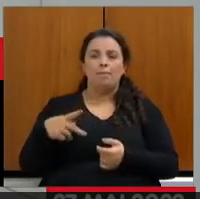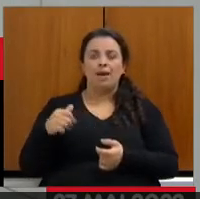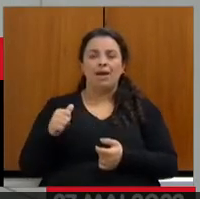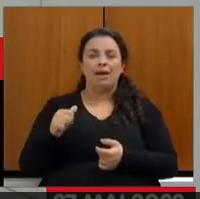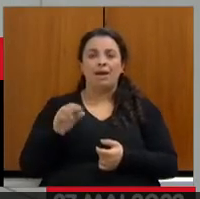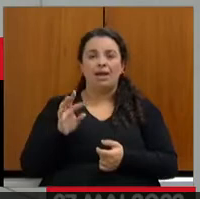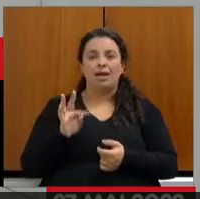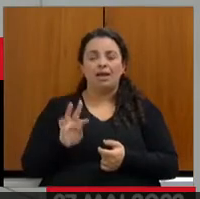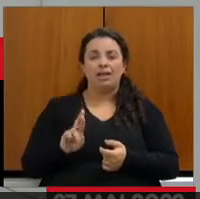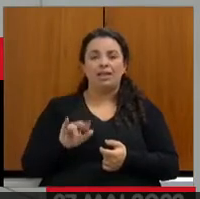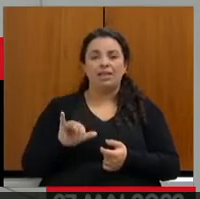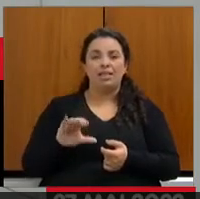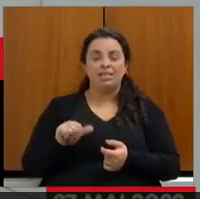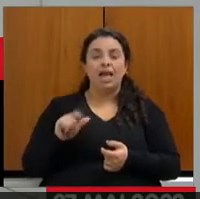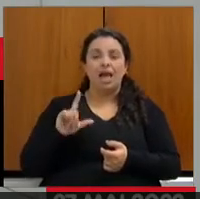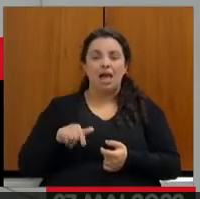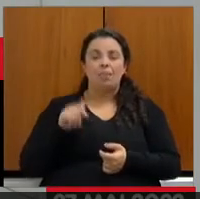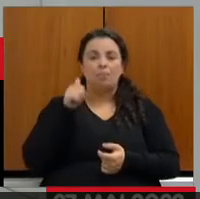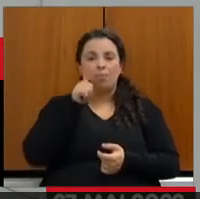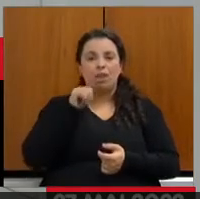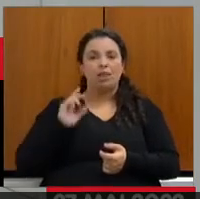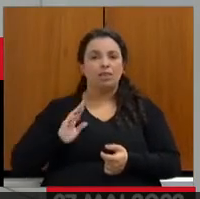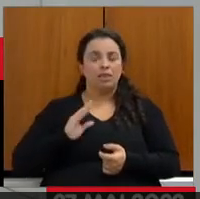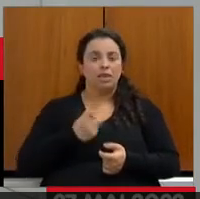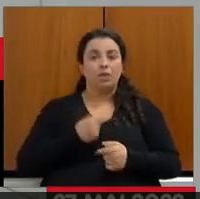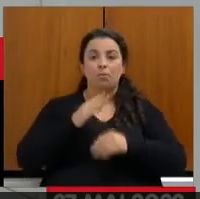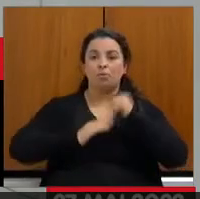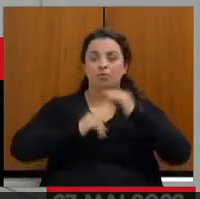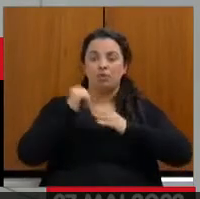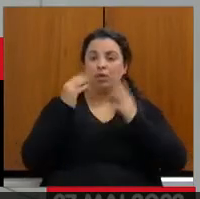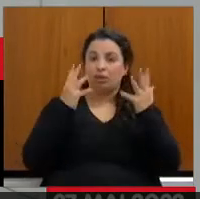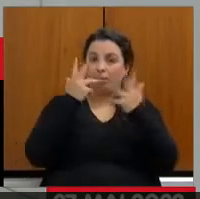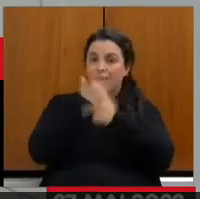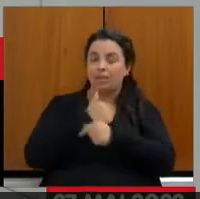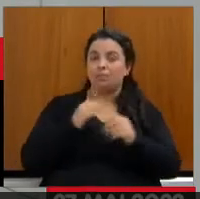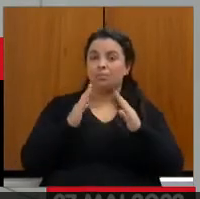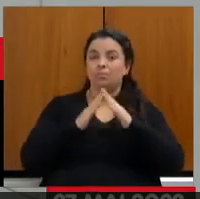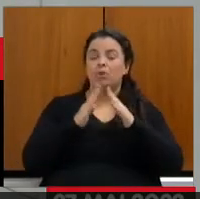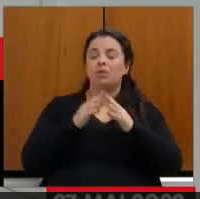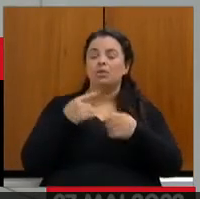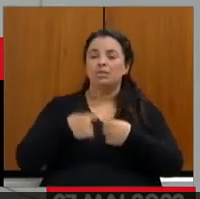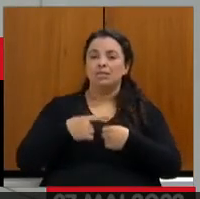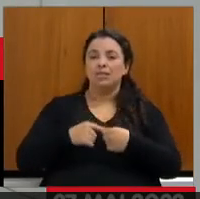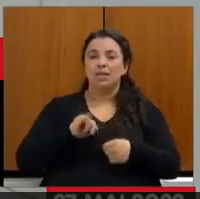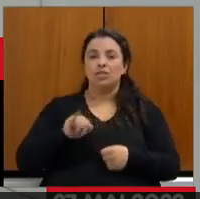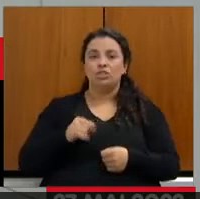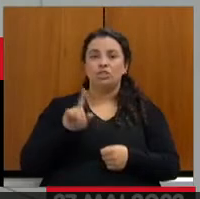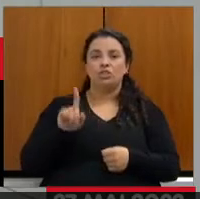TRANS e profissional da beleza e moradora do município de japaraíba